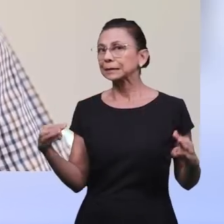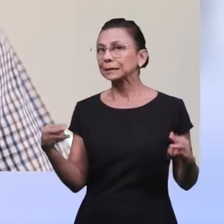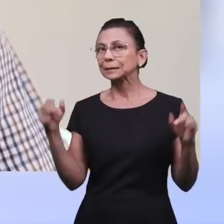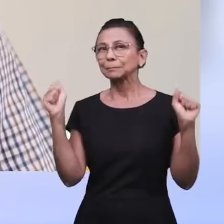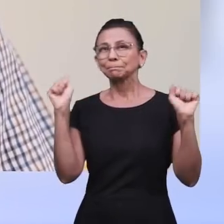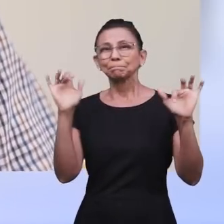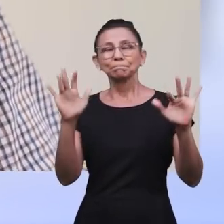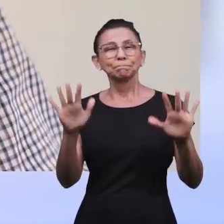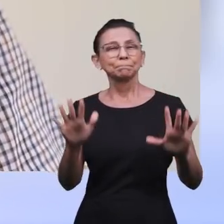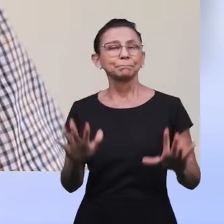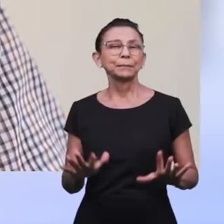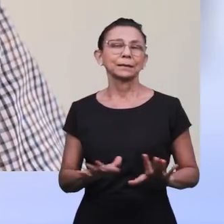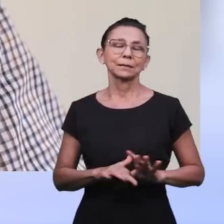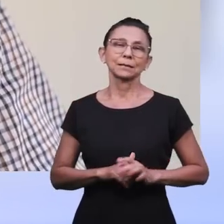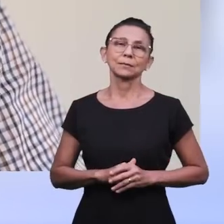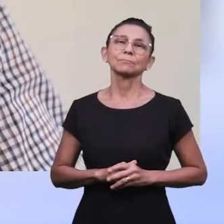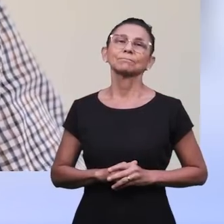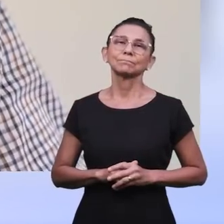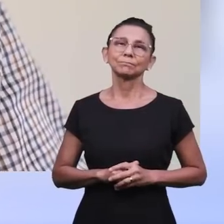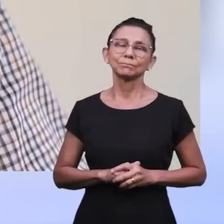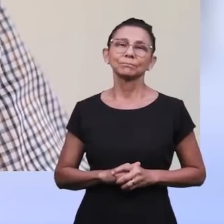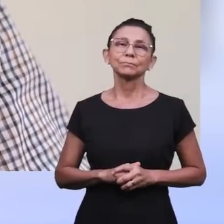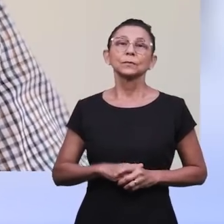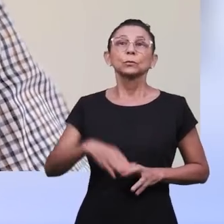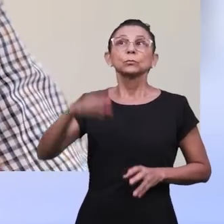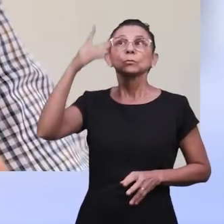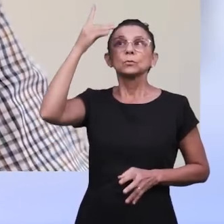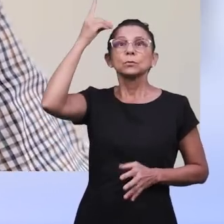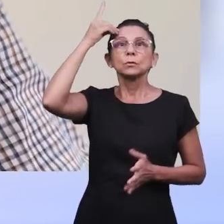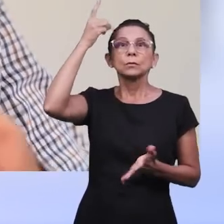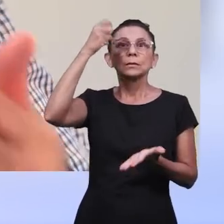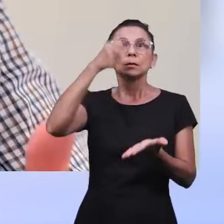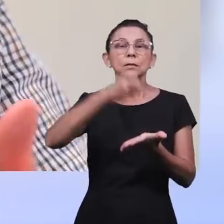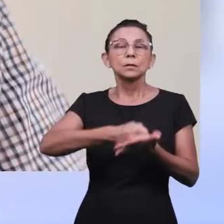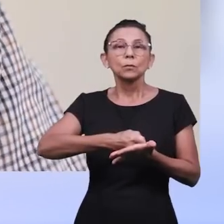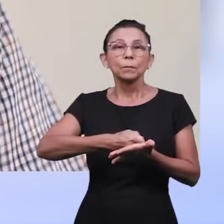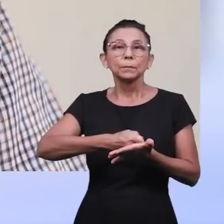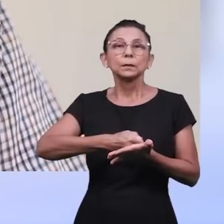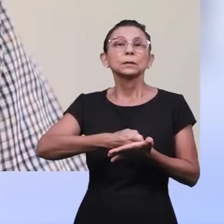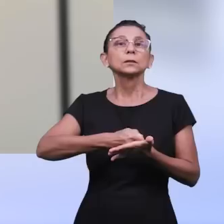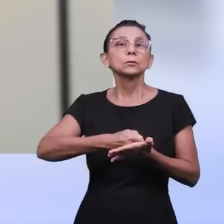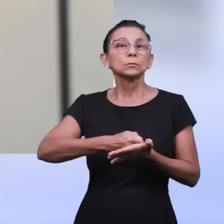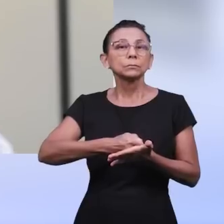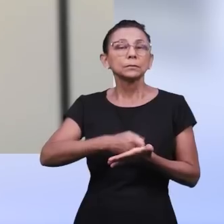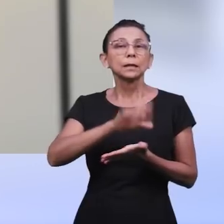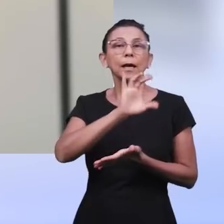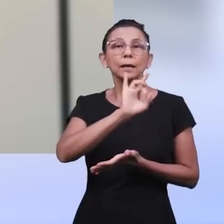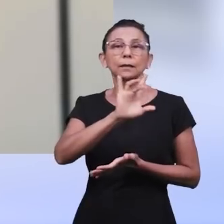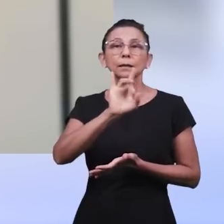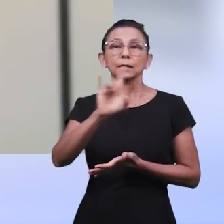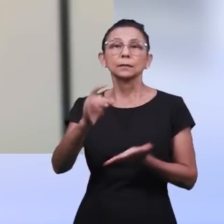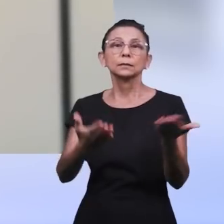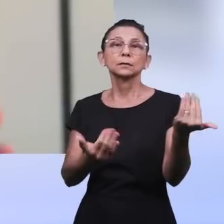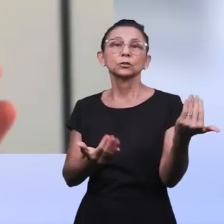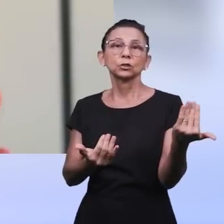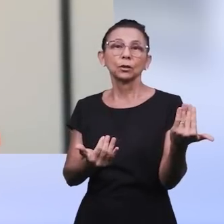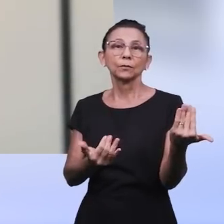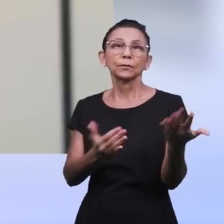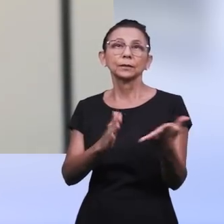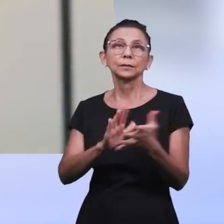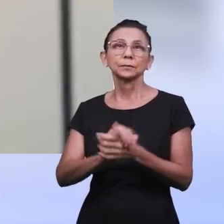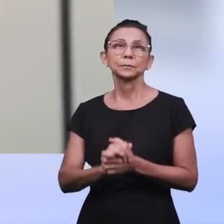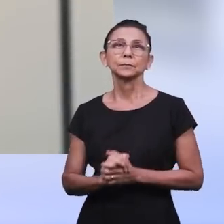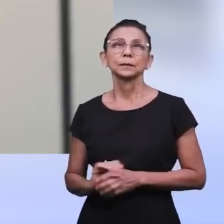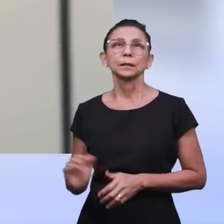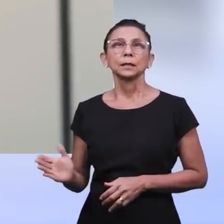nós aqui foi o cumprimento dos dons espirituais na vida dos jovens após o encontro. Inicialmente esse trabalho está